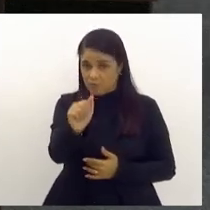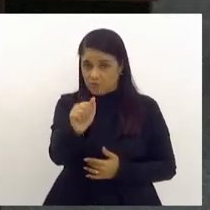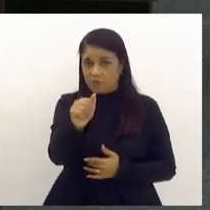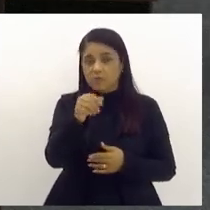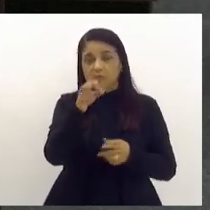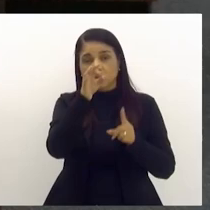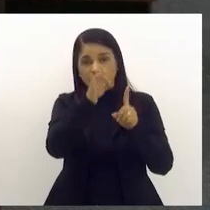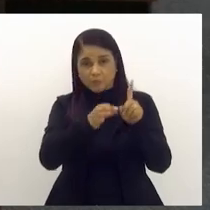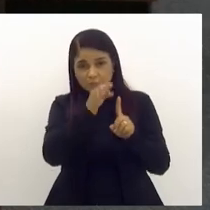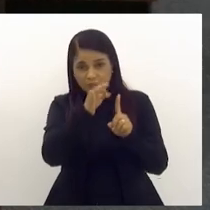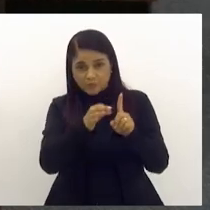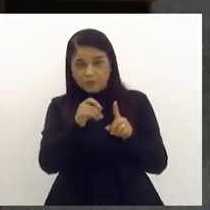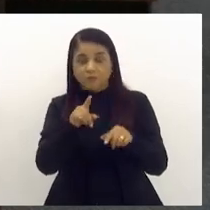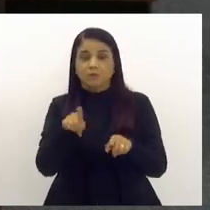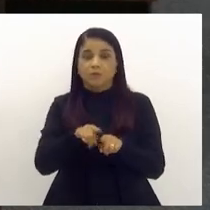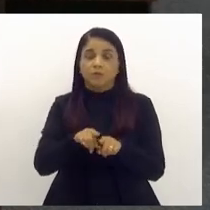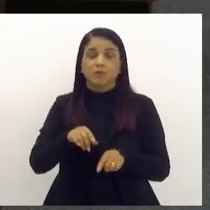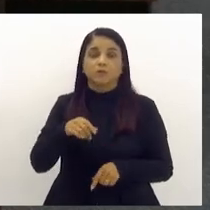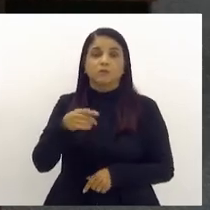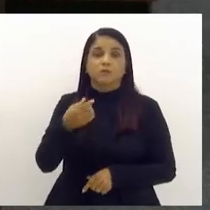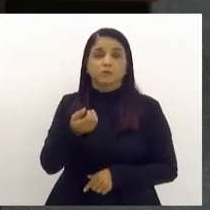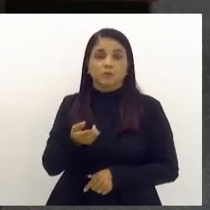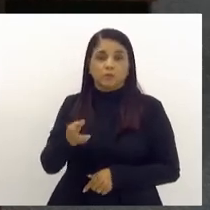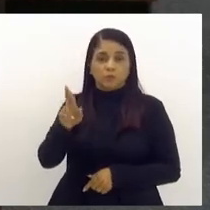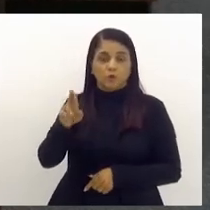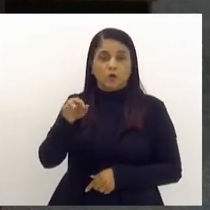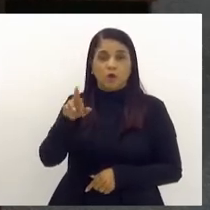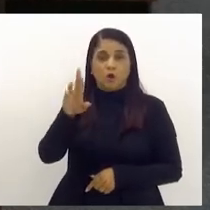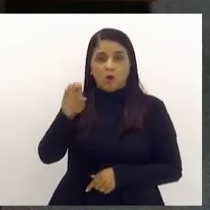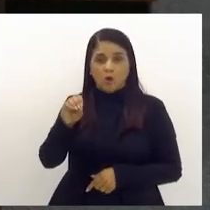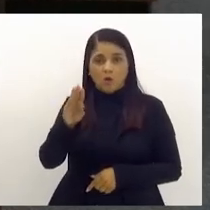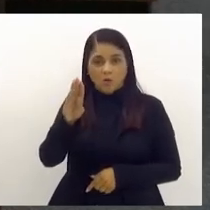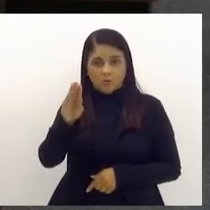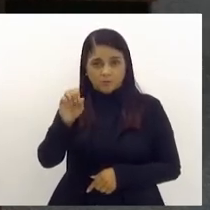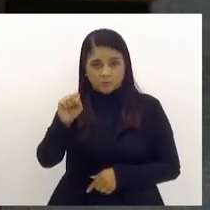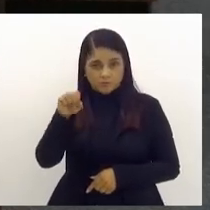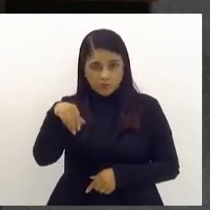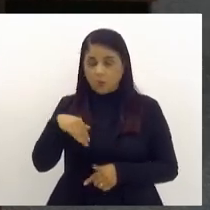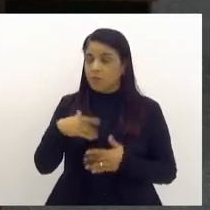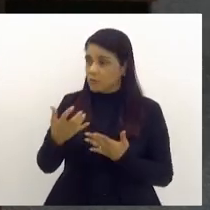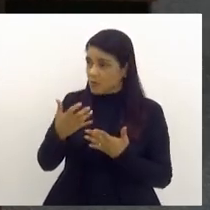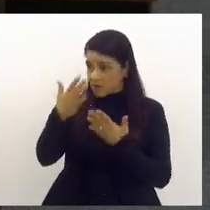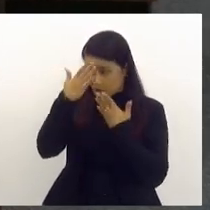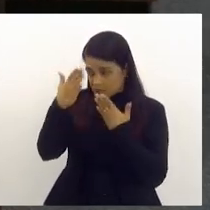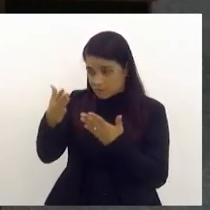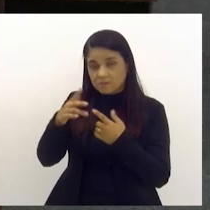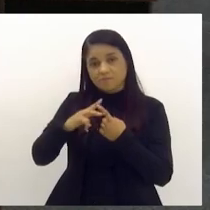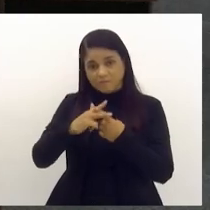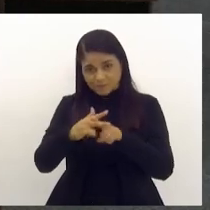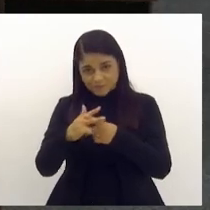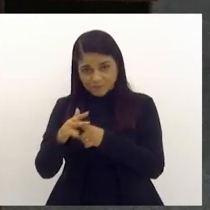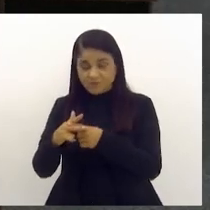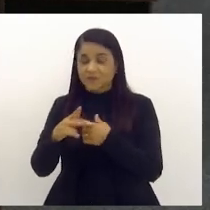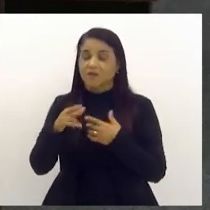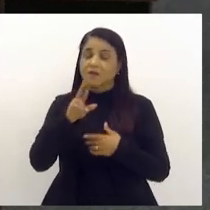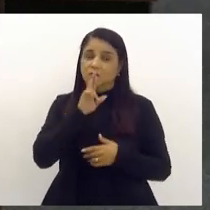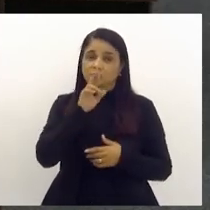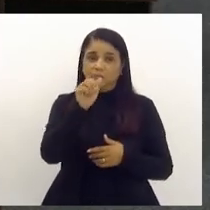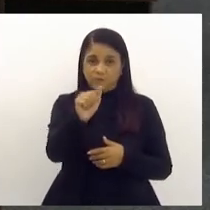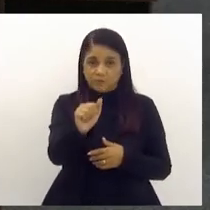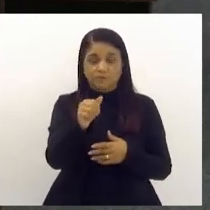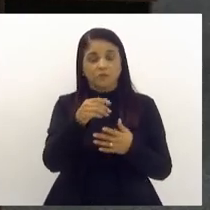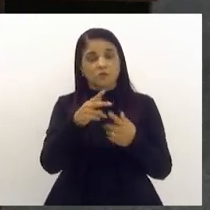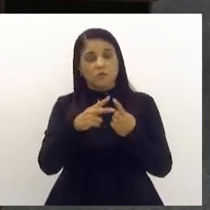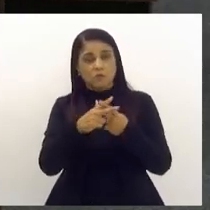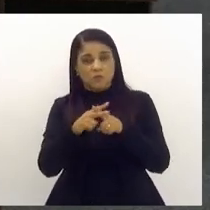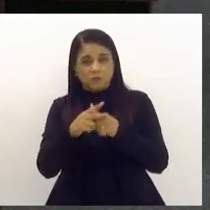e achador, doutor Robson, e foi consertado, queria até agradecer ao doutor Robson e ao Amorim, que